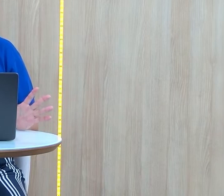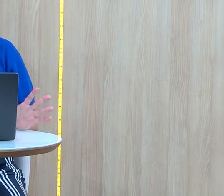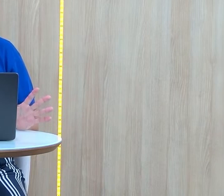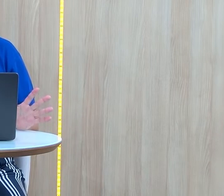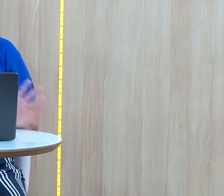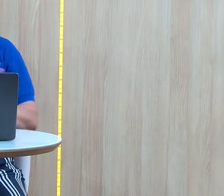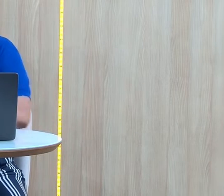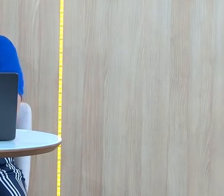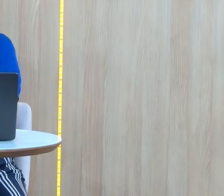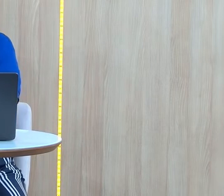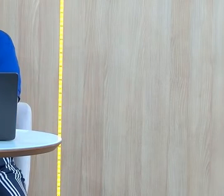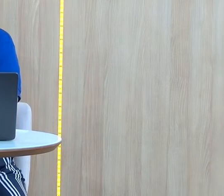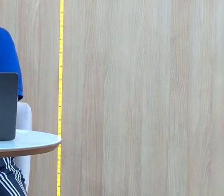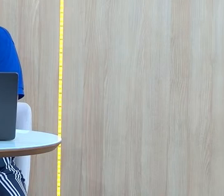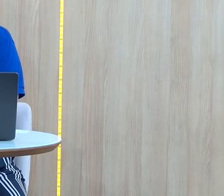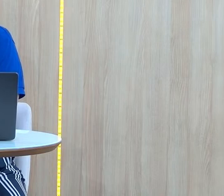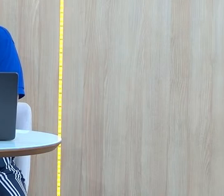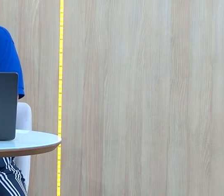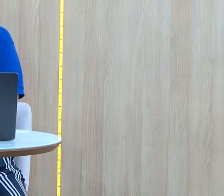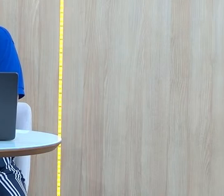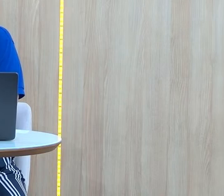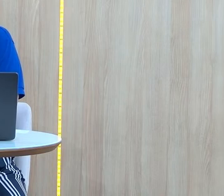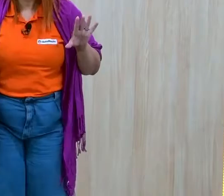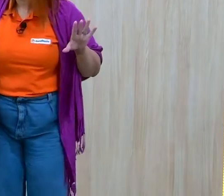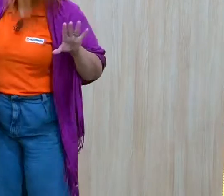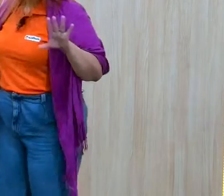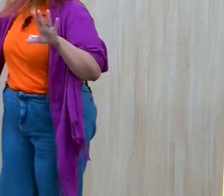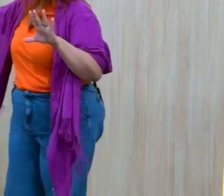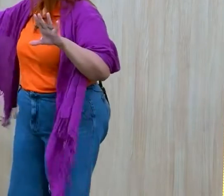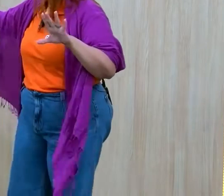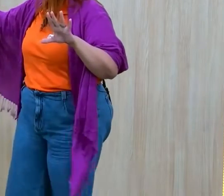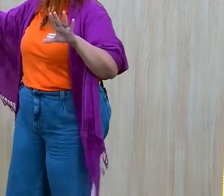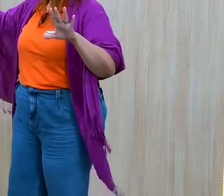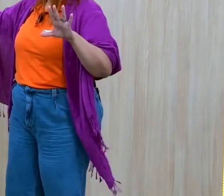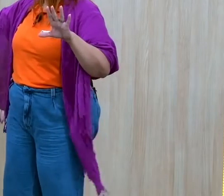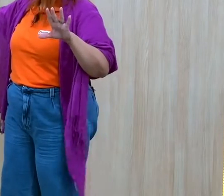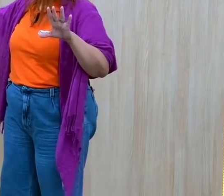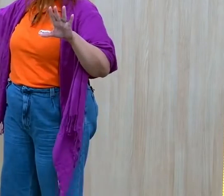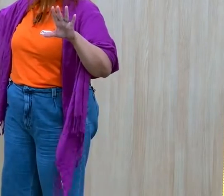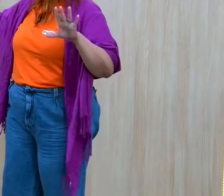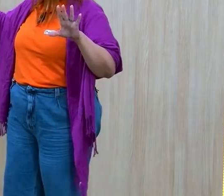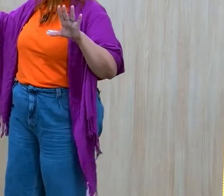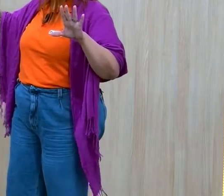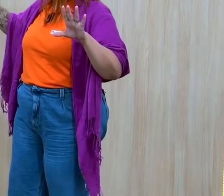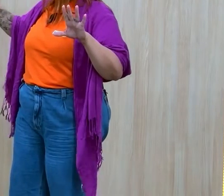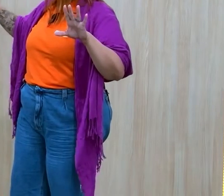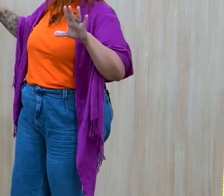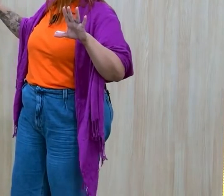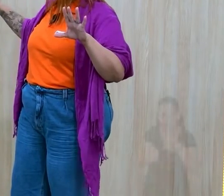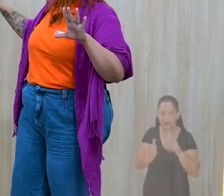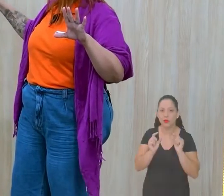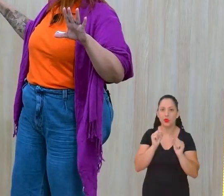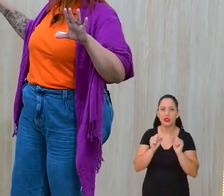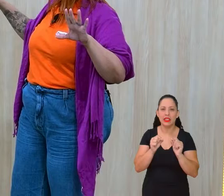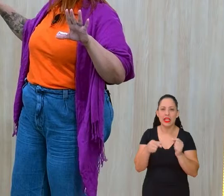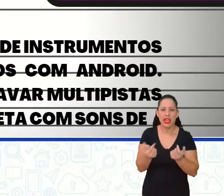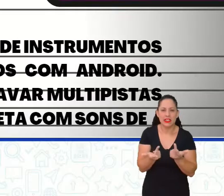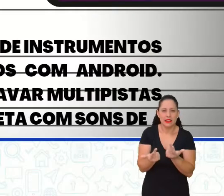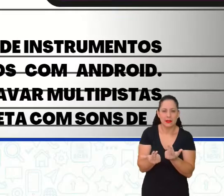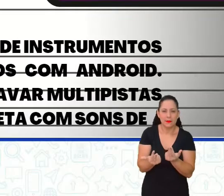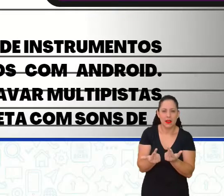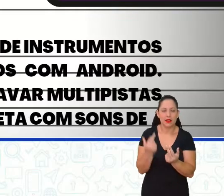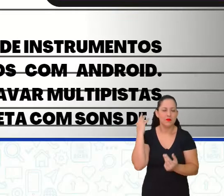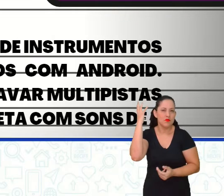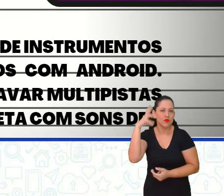Está no computador, ótimo. Pronto, então a gente já está pronto, tá? Lembre-se que o Outband é um simulador de instrumentos